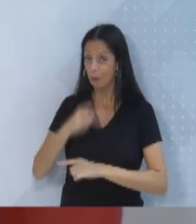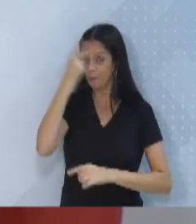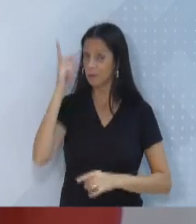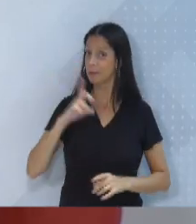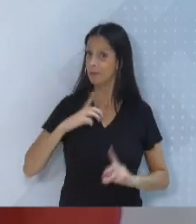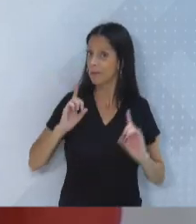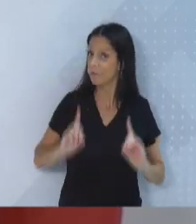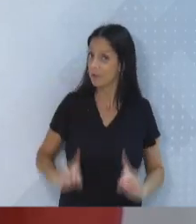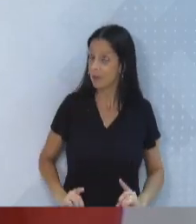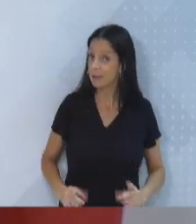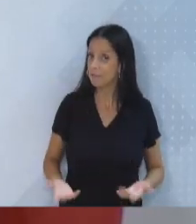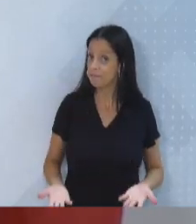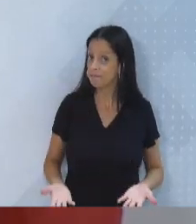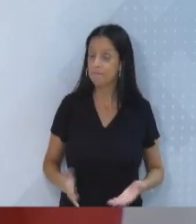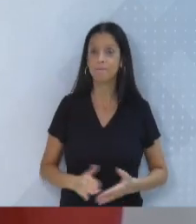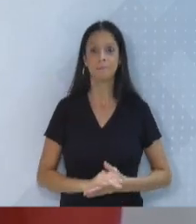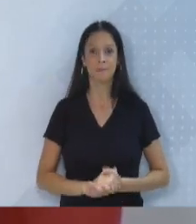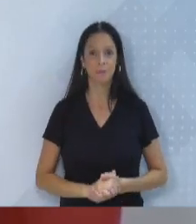deficiência?